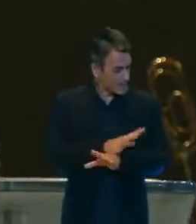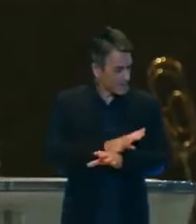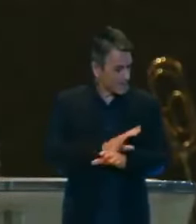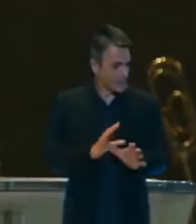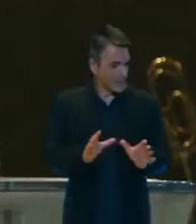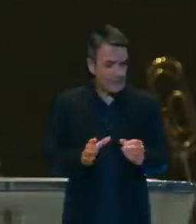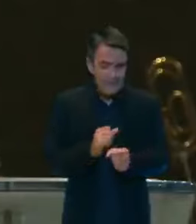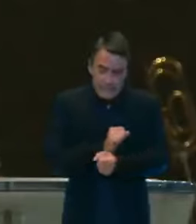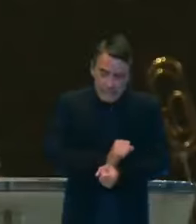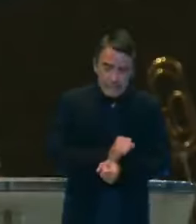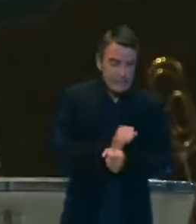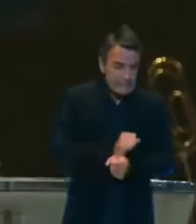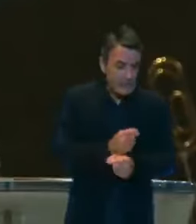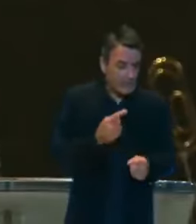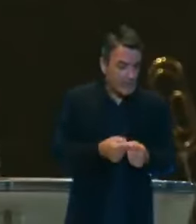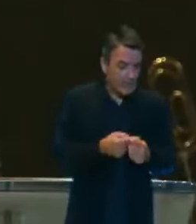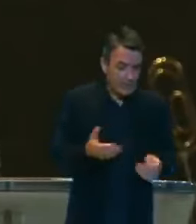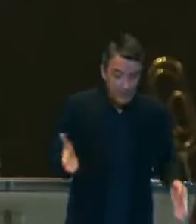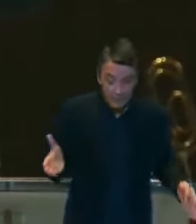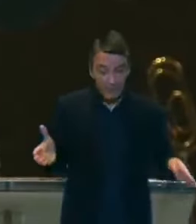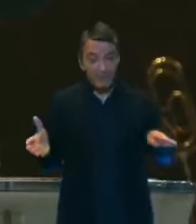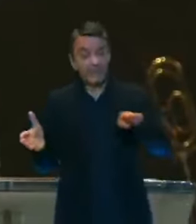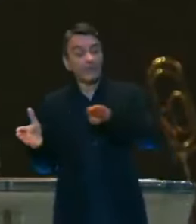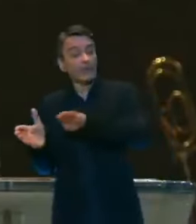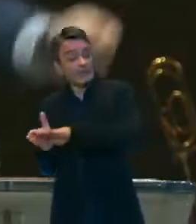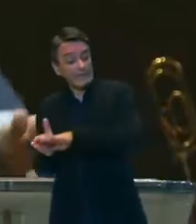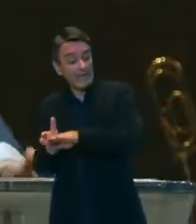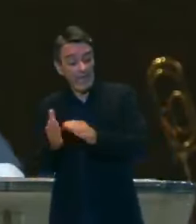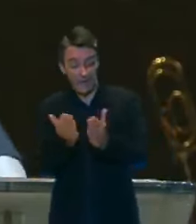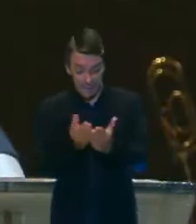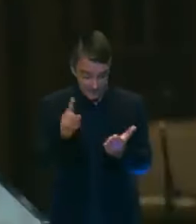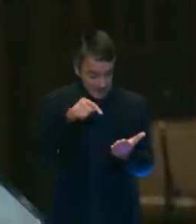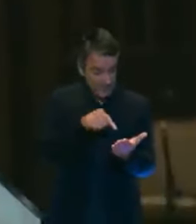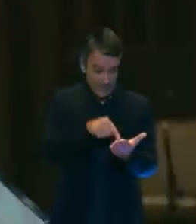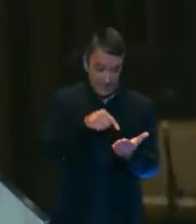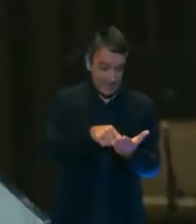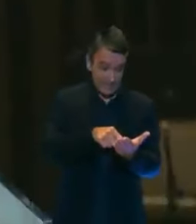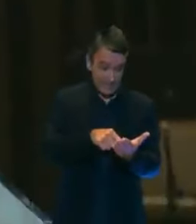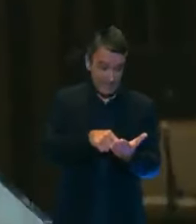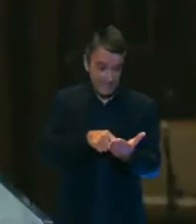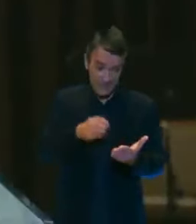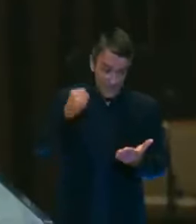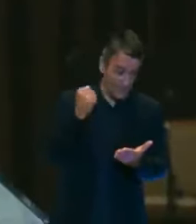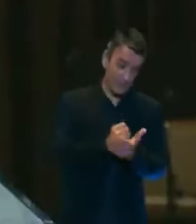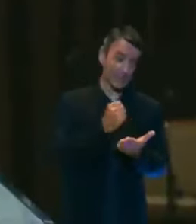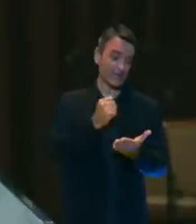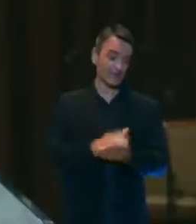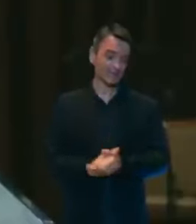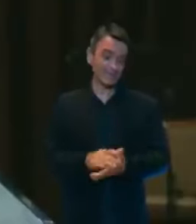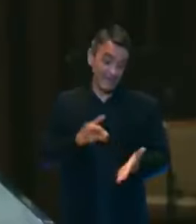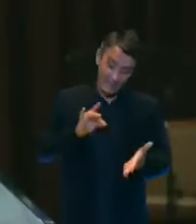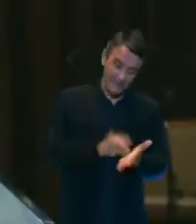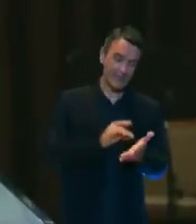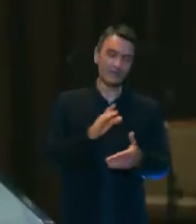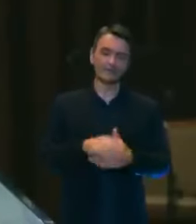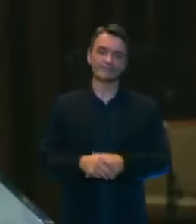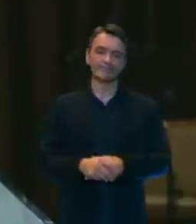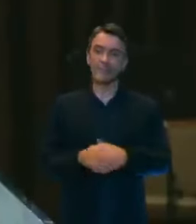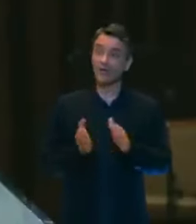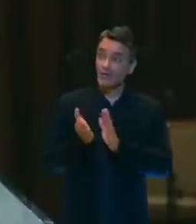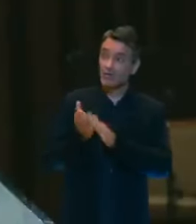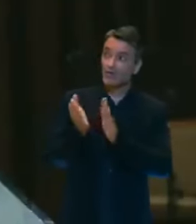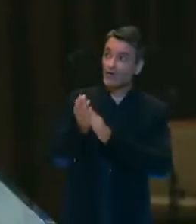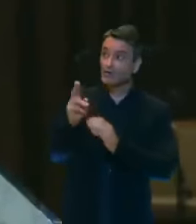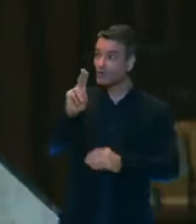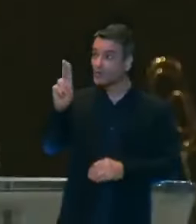acabou, vocês vão voltar. A minha palavra é um contrato firmado. Louvado seja o nome do